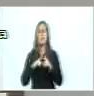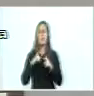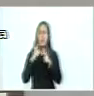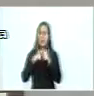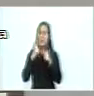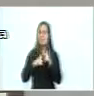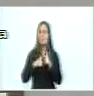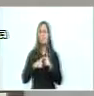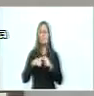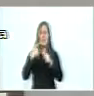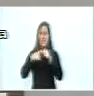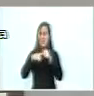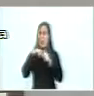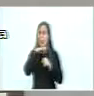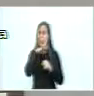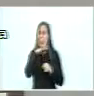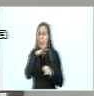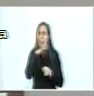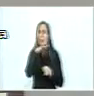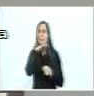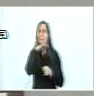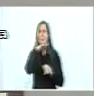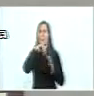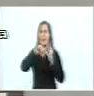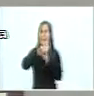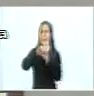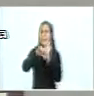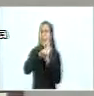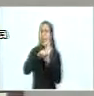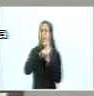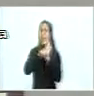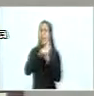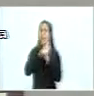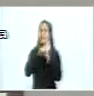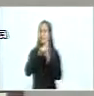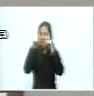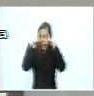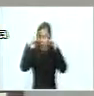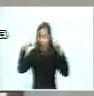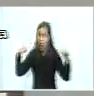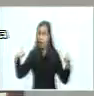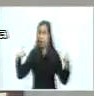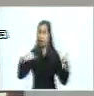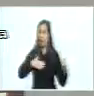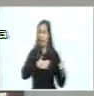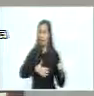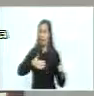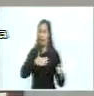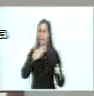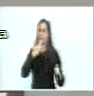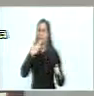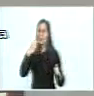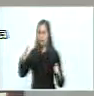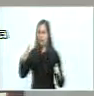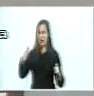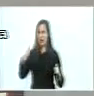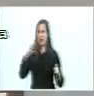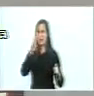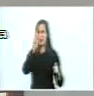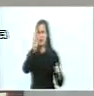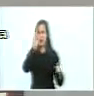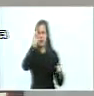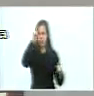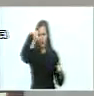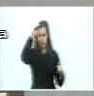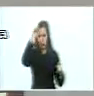cidade, né? Com relação à marginalidade. Então, gostaria de pedir, doutor Bruno, que me mandasse isso aí, ou